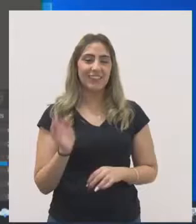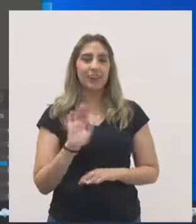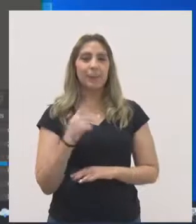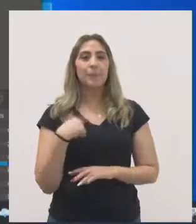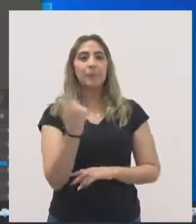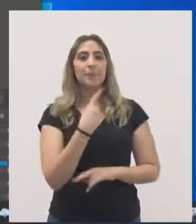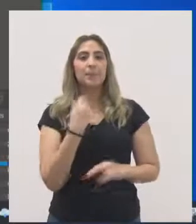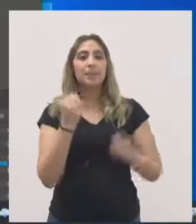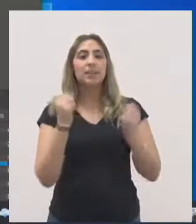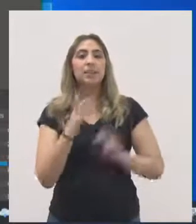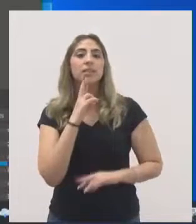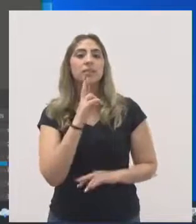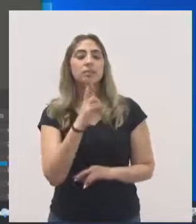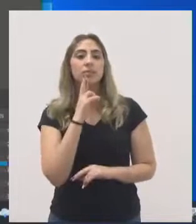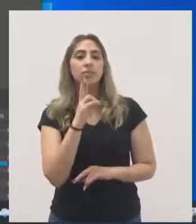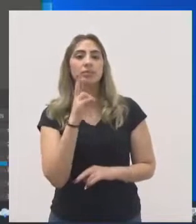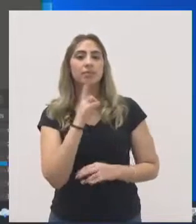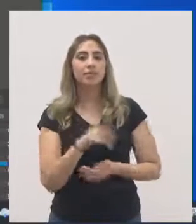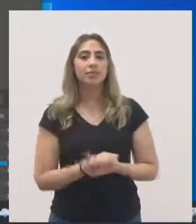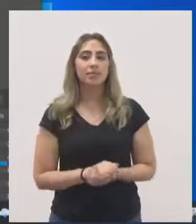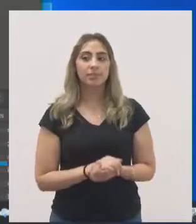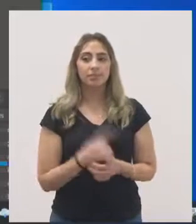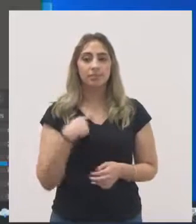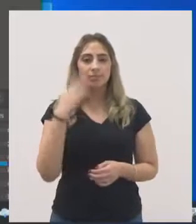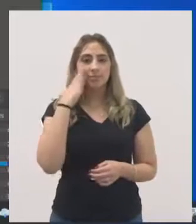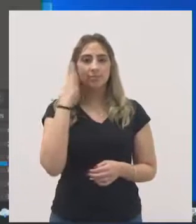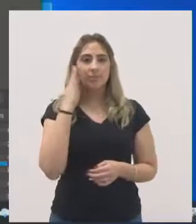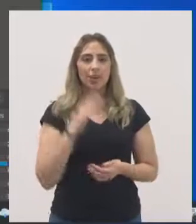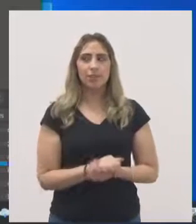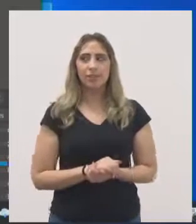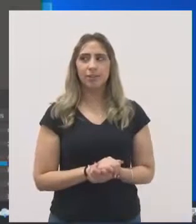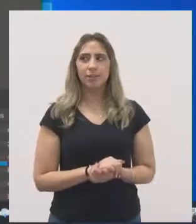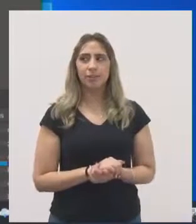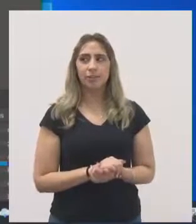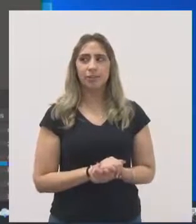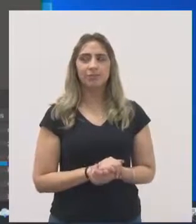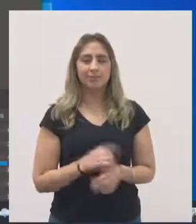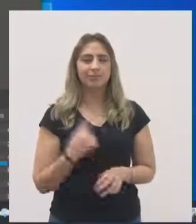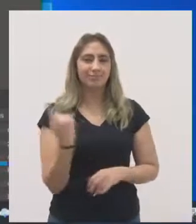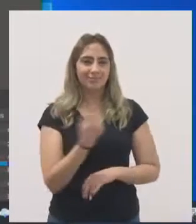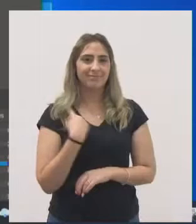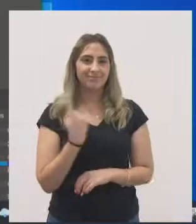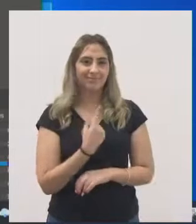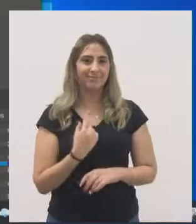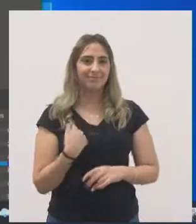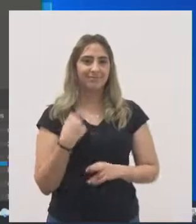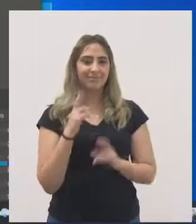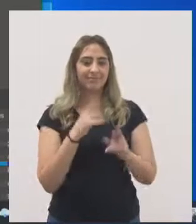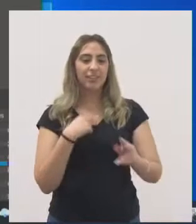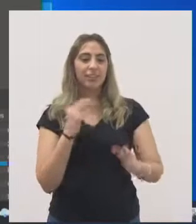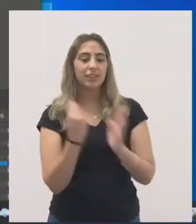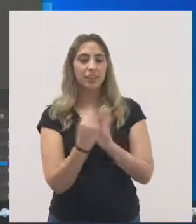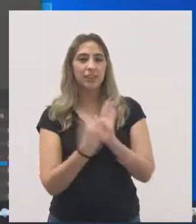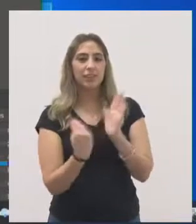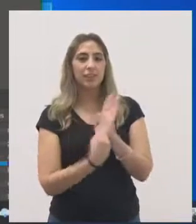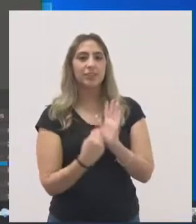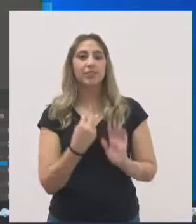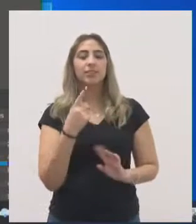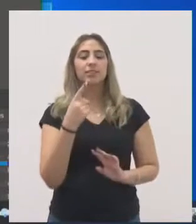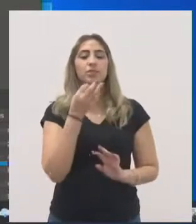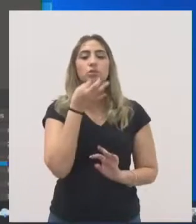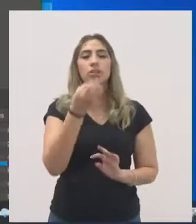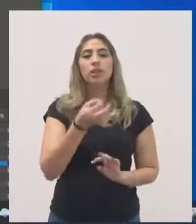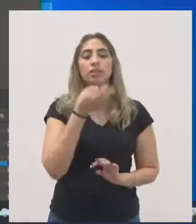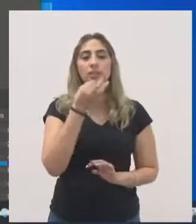vocês responderem para a gente saber aí se a gente está indo no rumo certo e também para vocês colocarem lá